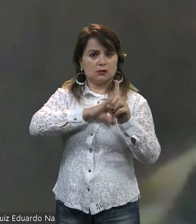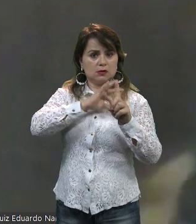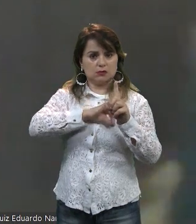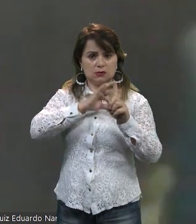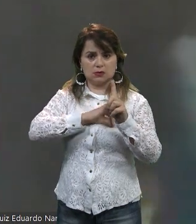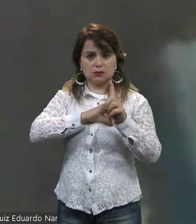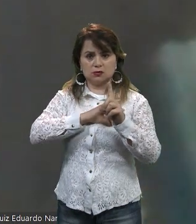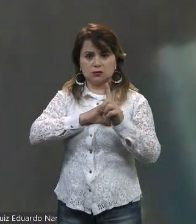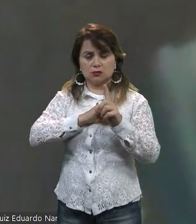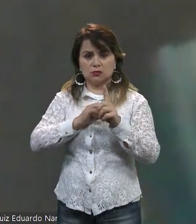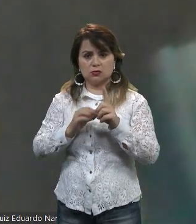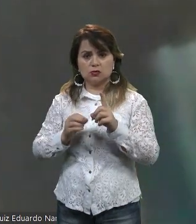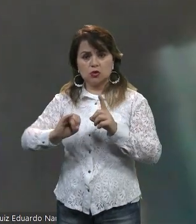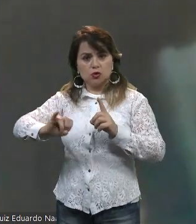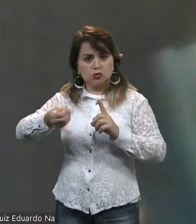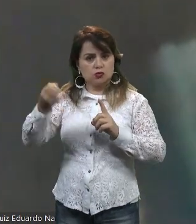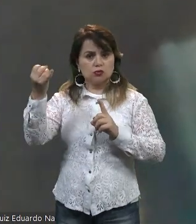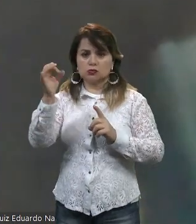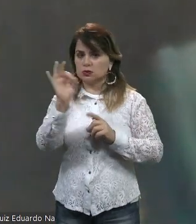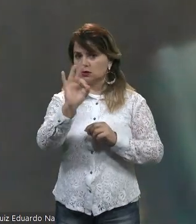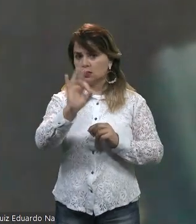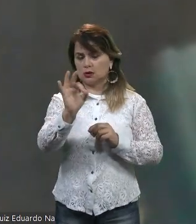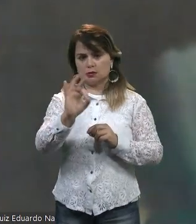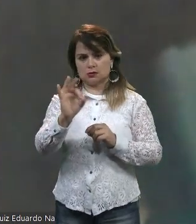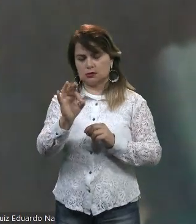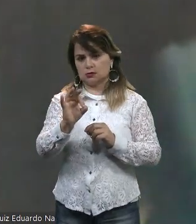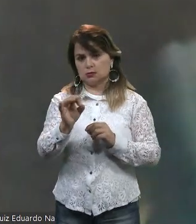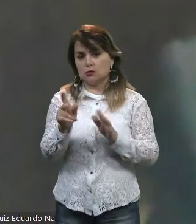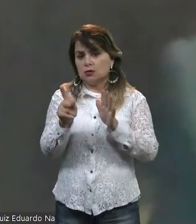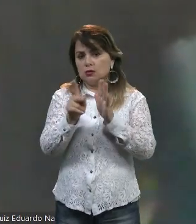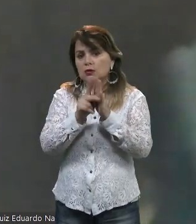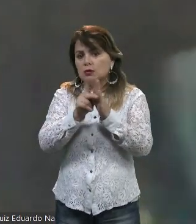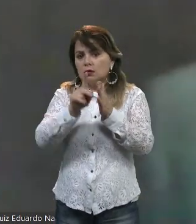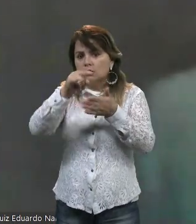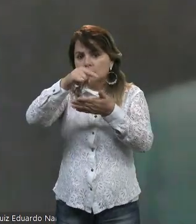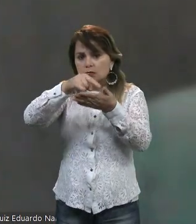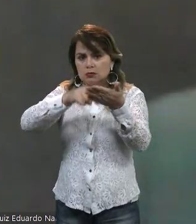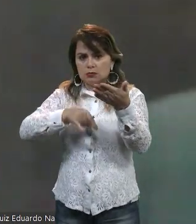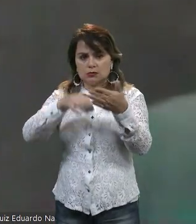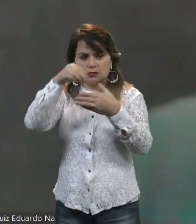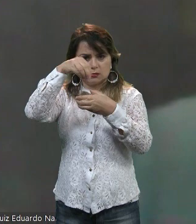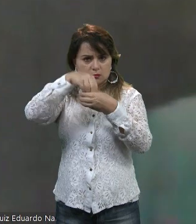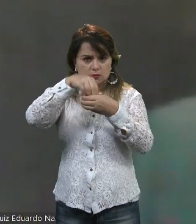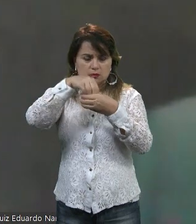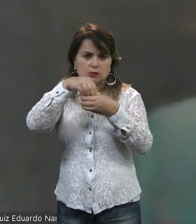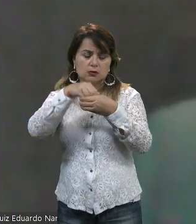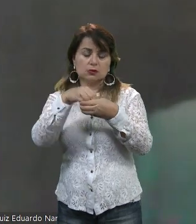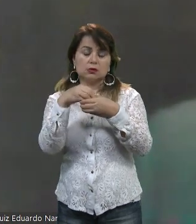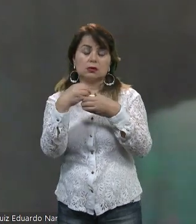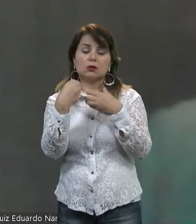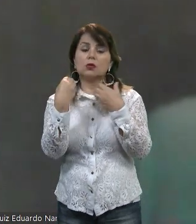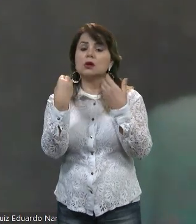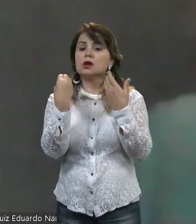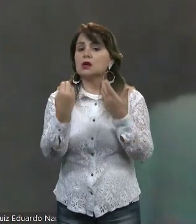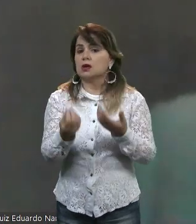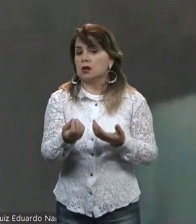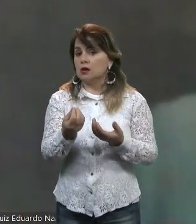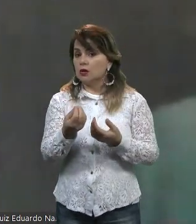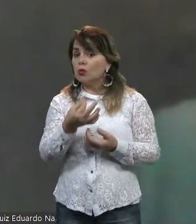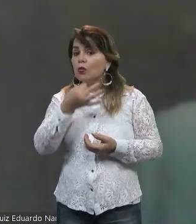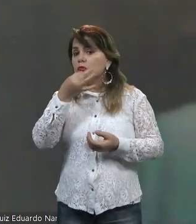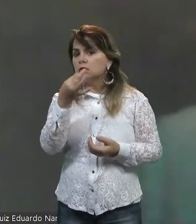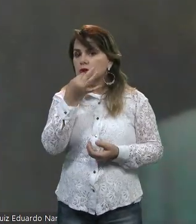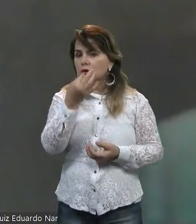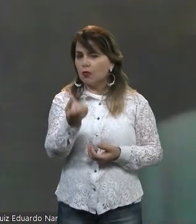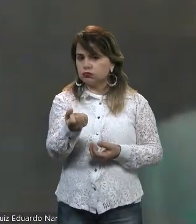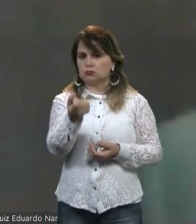correção, como o prefeito dispôs aqui no projeto. Eu acho um absurdo, senhor presidente. Será que